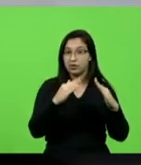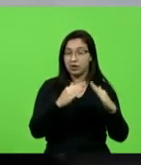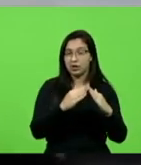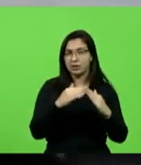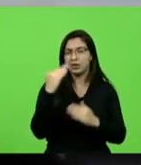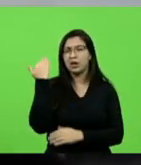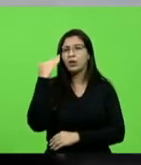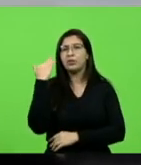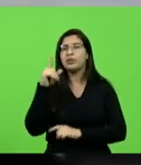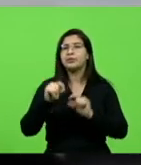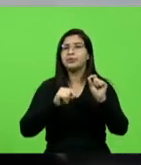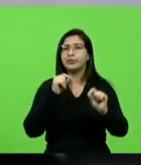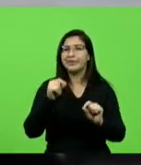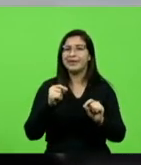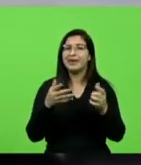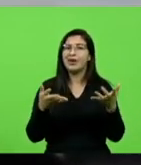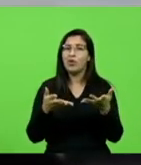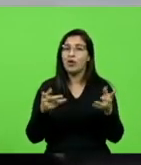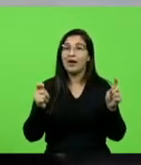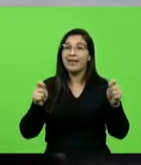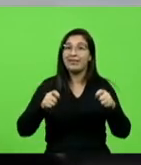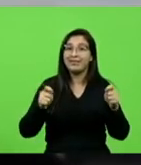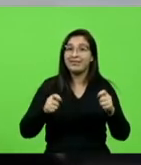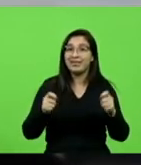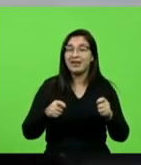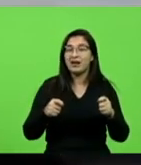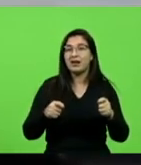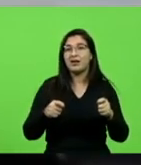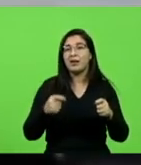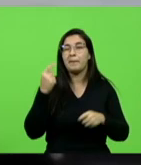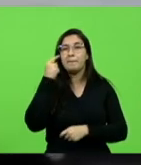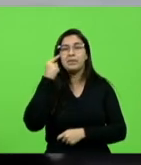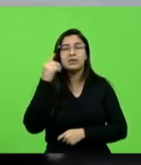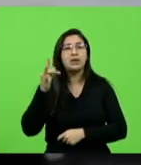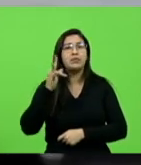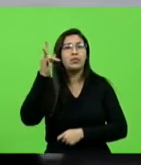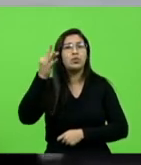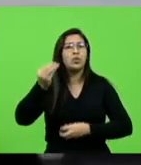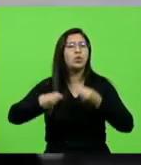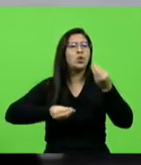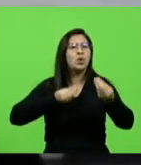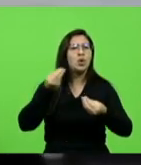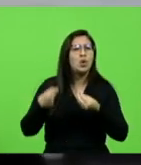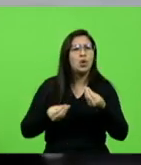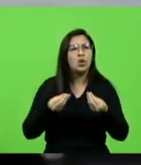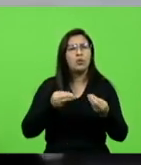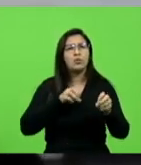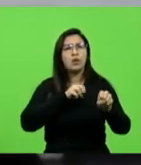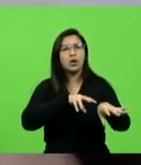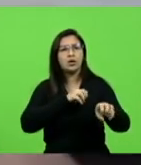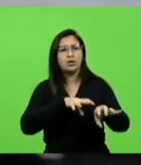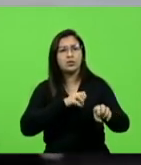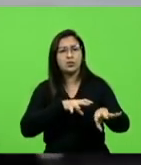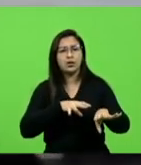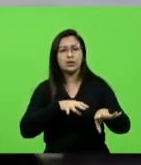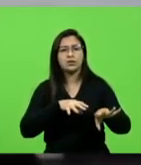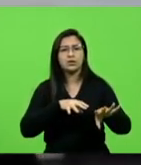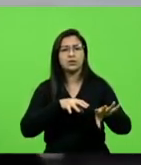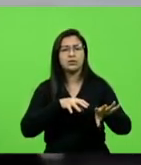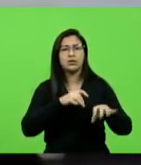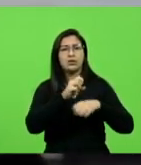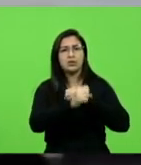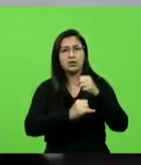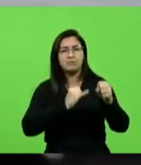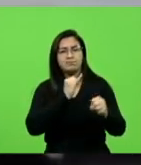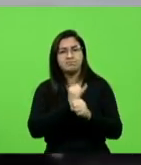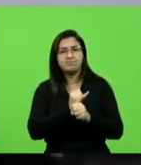campo fértil e rico para se pensar no futuro próximo com um novo olhar para a educação, incentivando sobremaneira